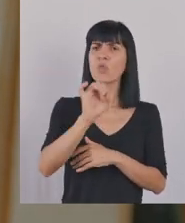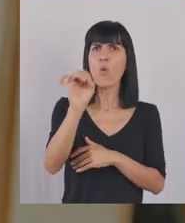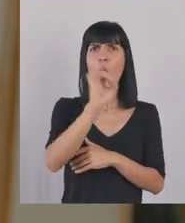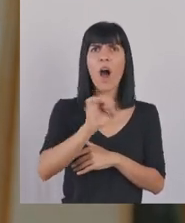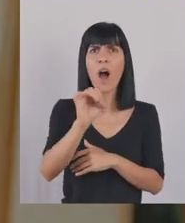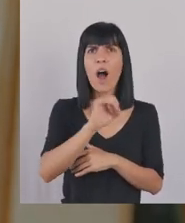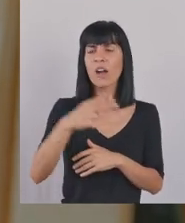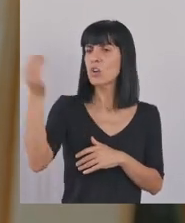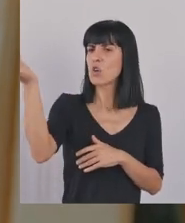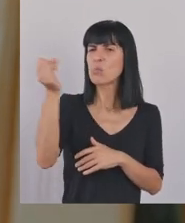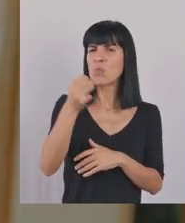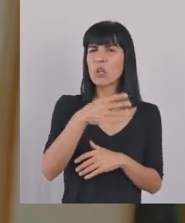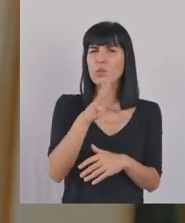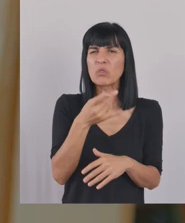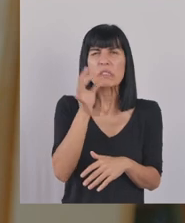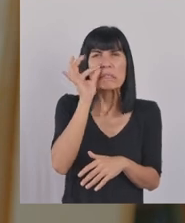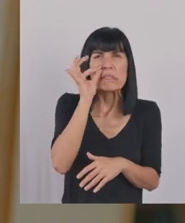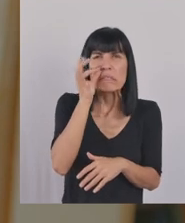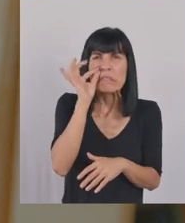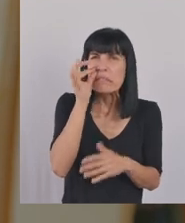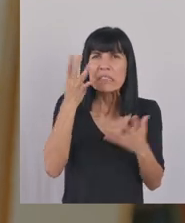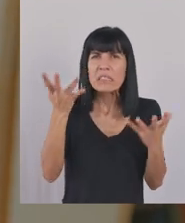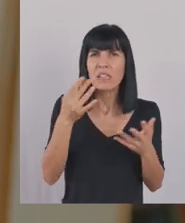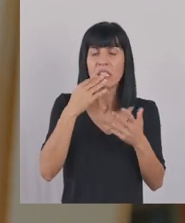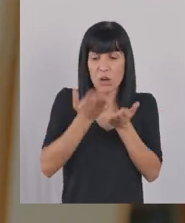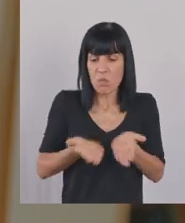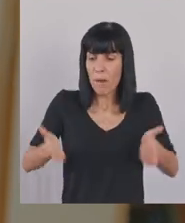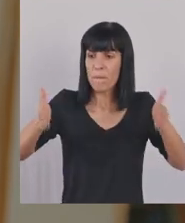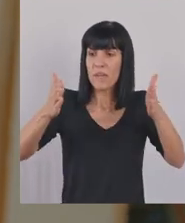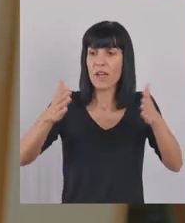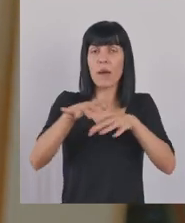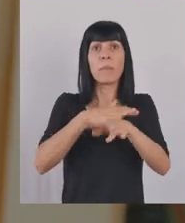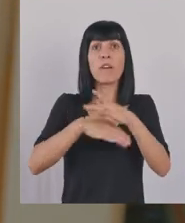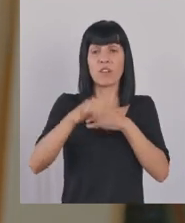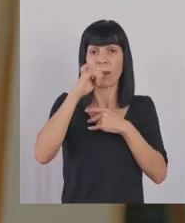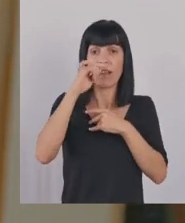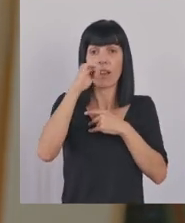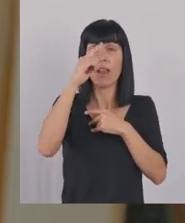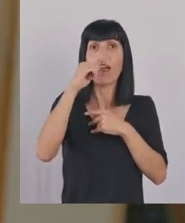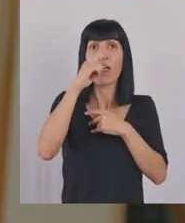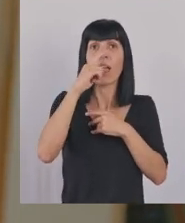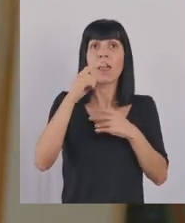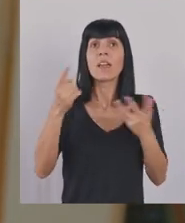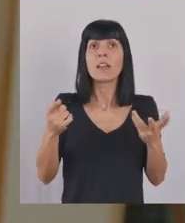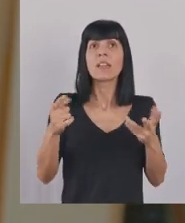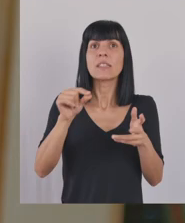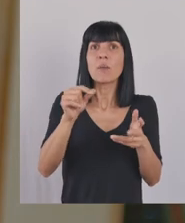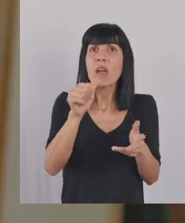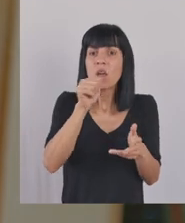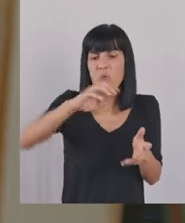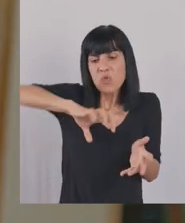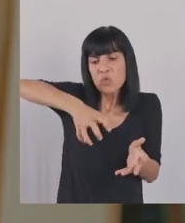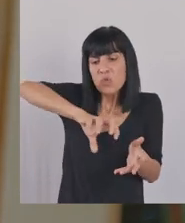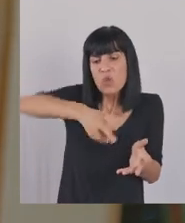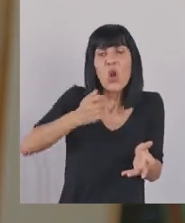nem nada. Era uma luzinha fraquinha, era uma pia, para uma pessoa fazer as necessidades fisiológicas,